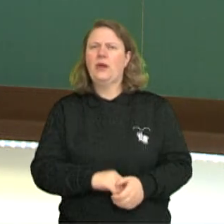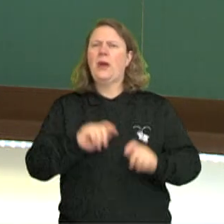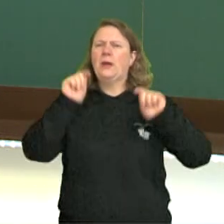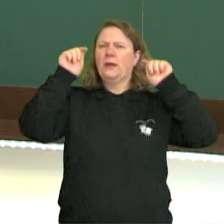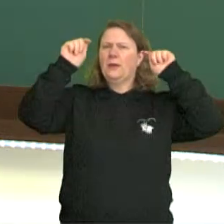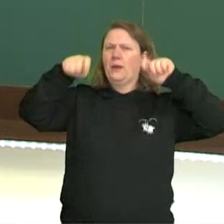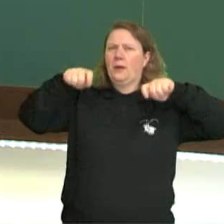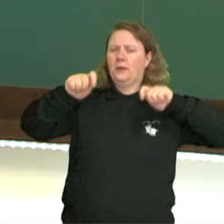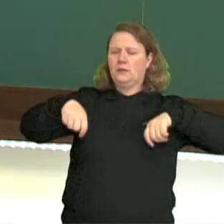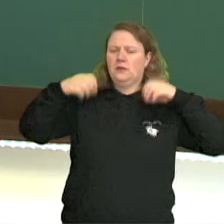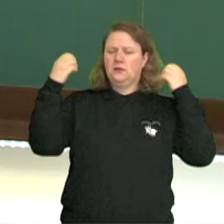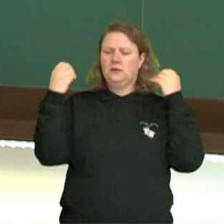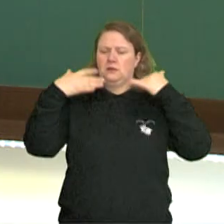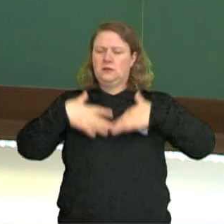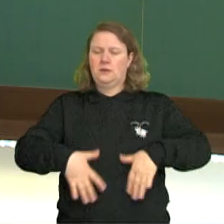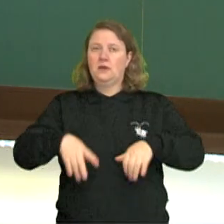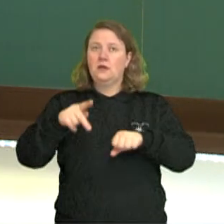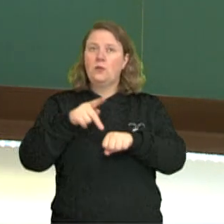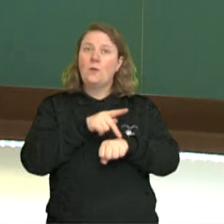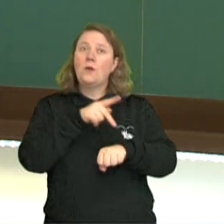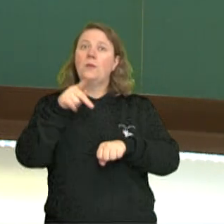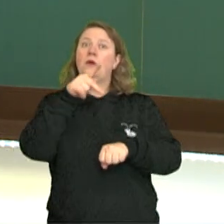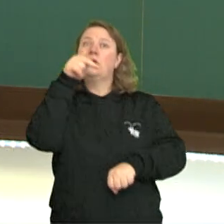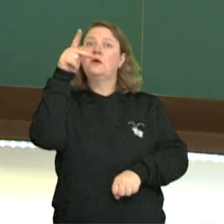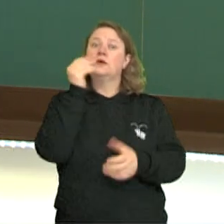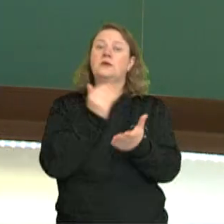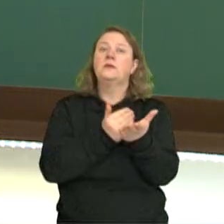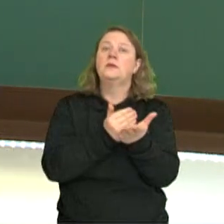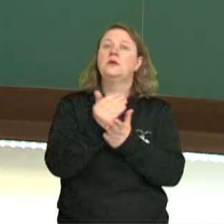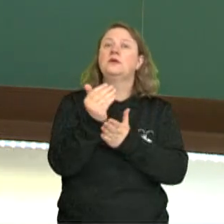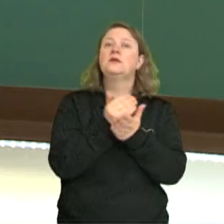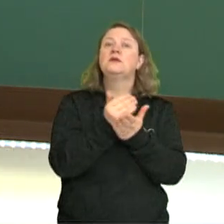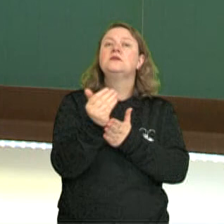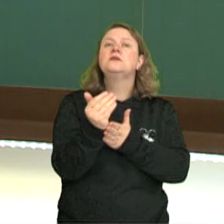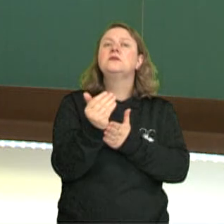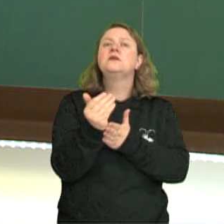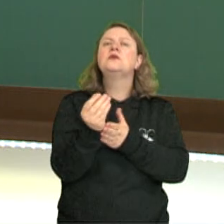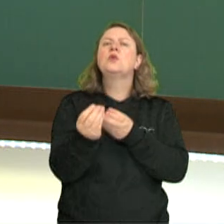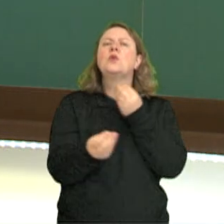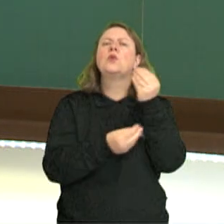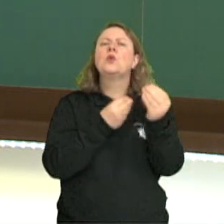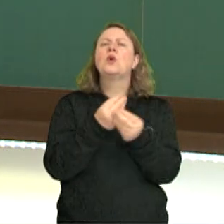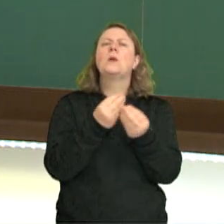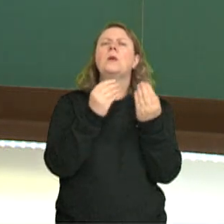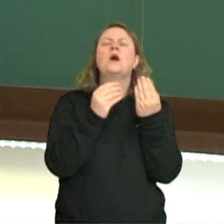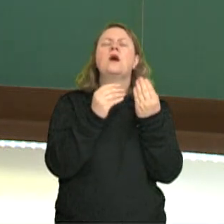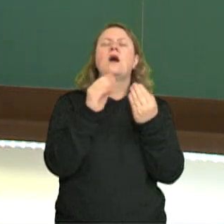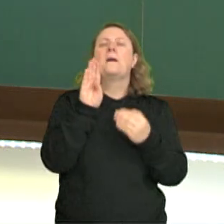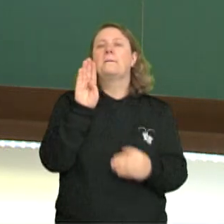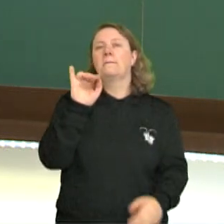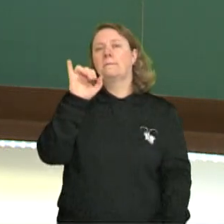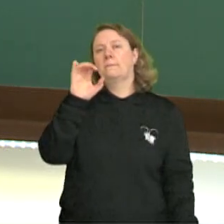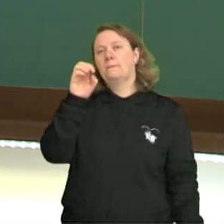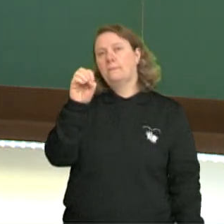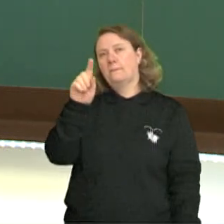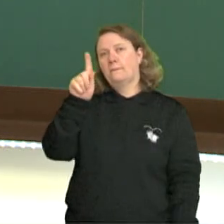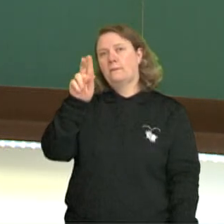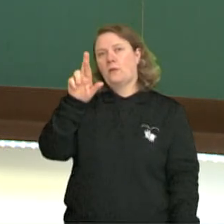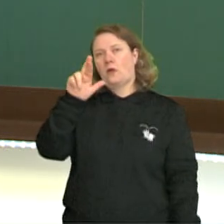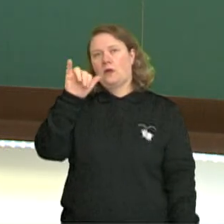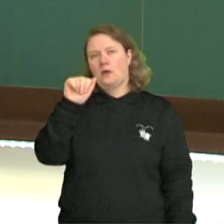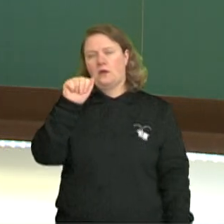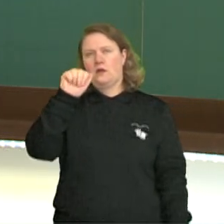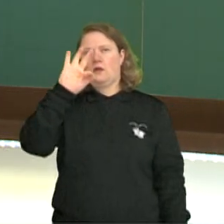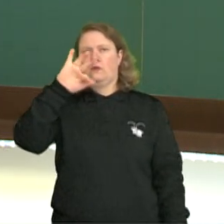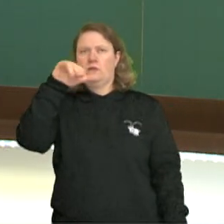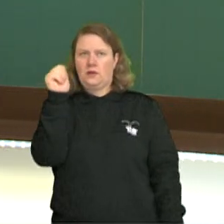possível dizer sobre essa poesia a partir de sua poesia, a partir dessa biografia, né? Essa imagem que vocês têm